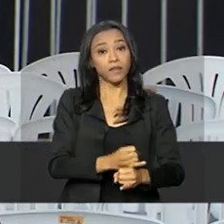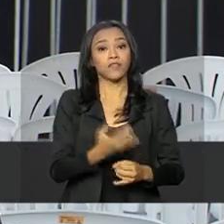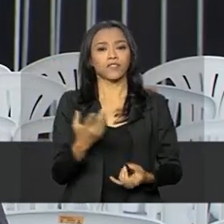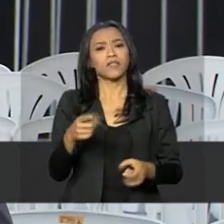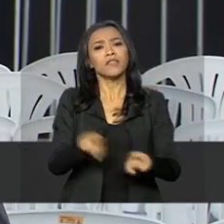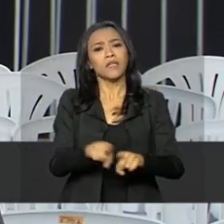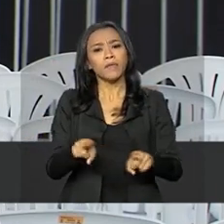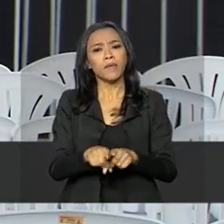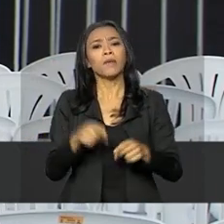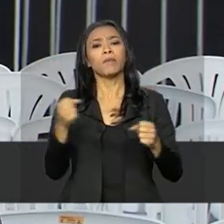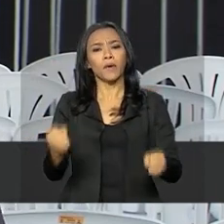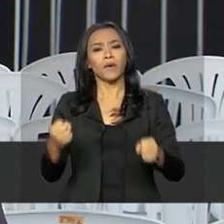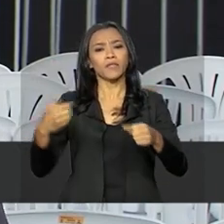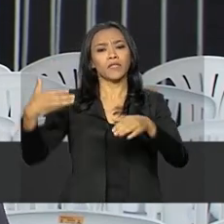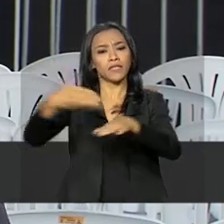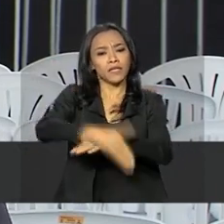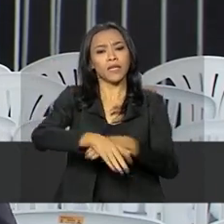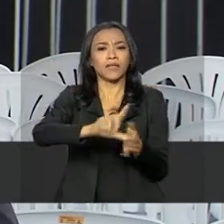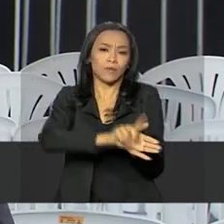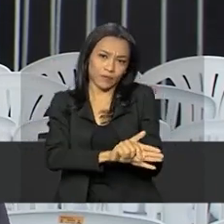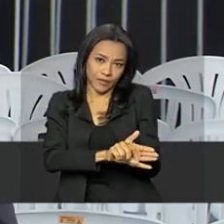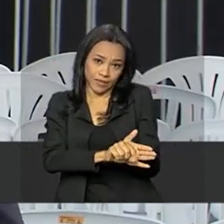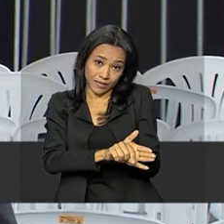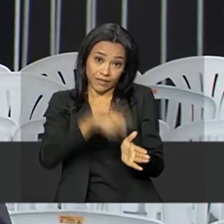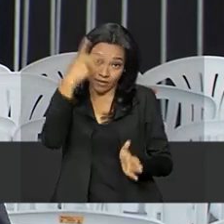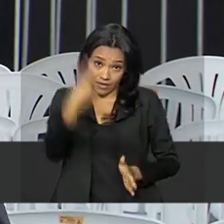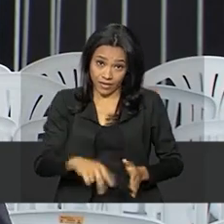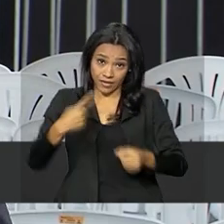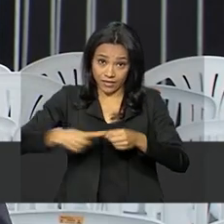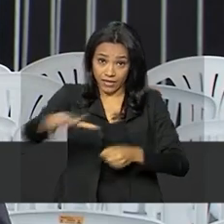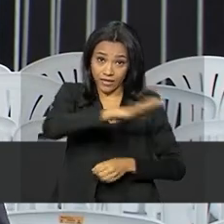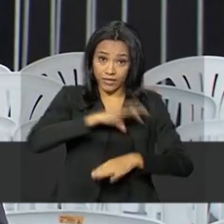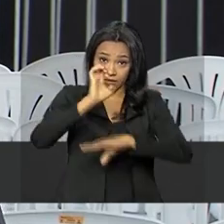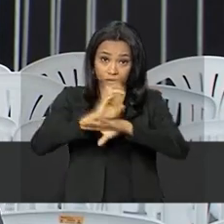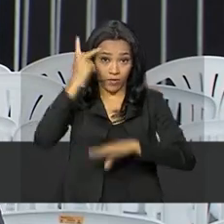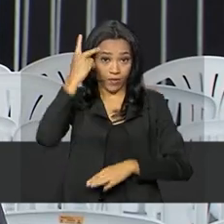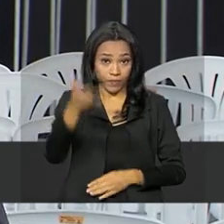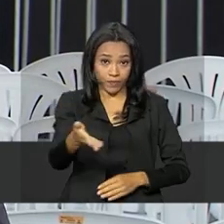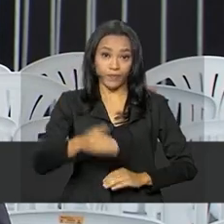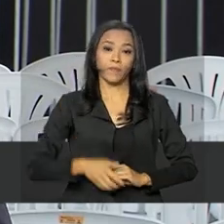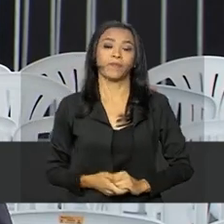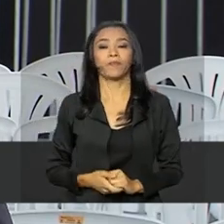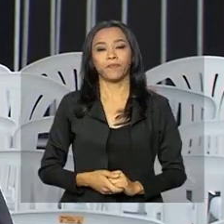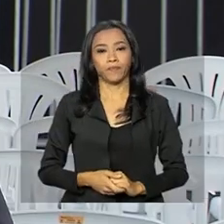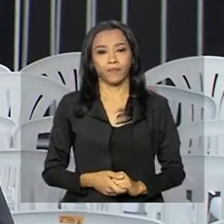Acesse também o nosso perfil no Twitter. De Guaratinguetá, Pablo Mundim.